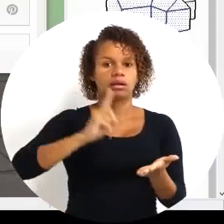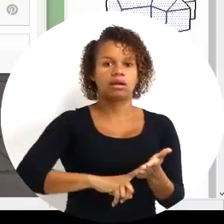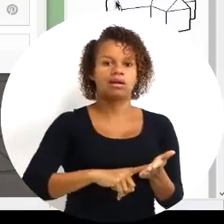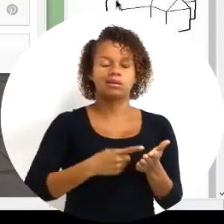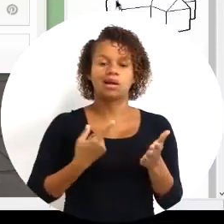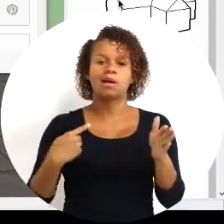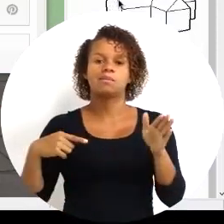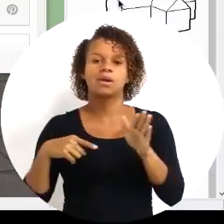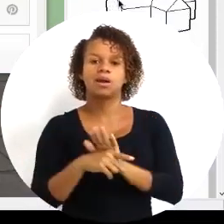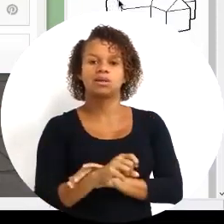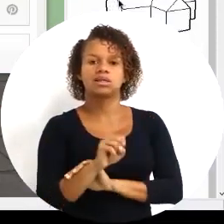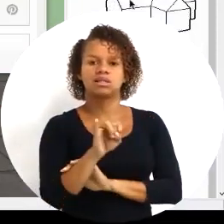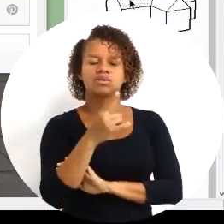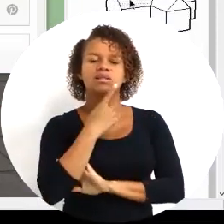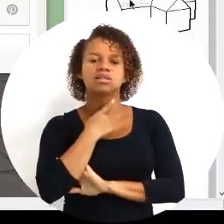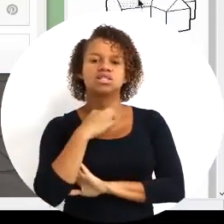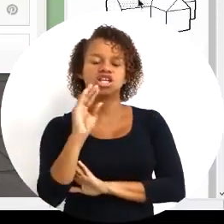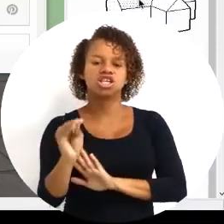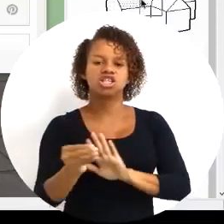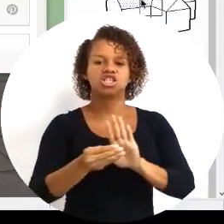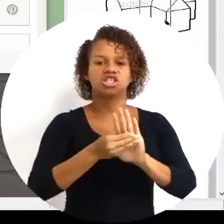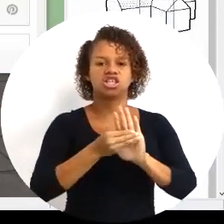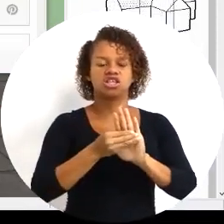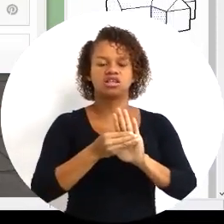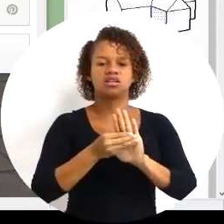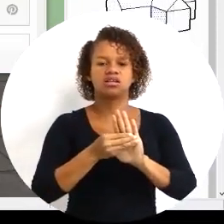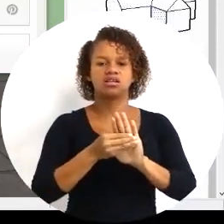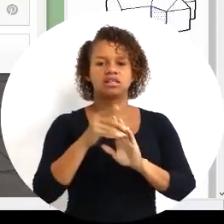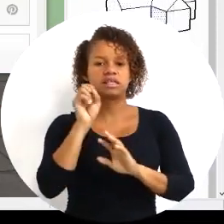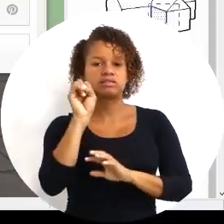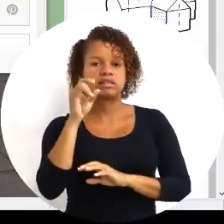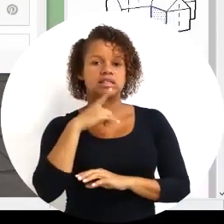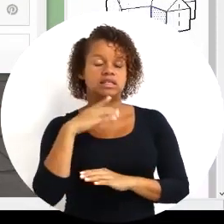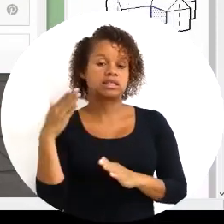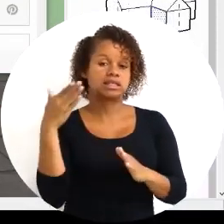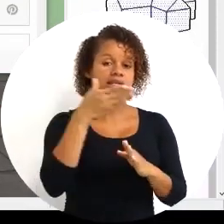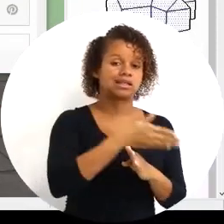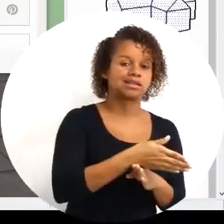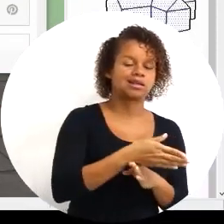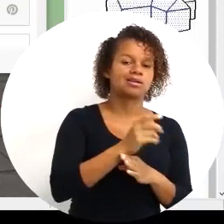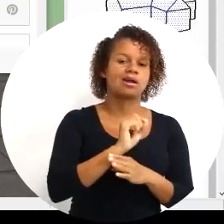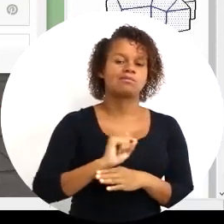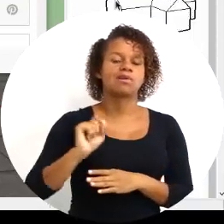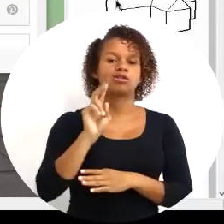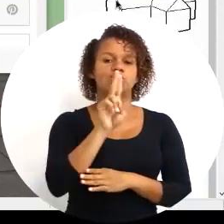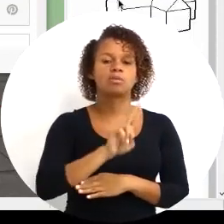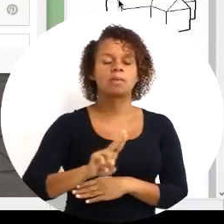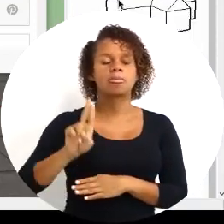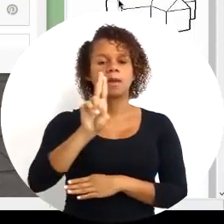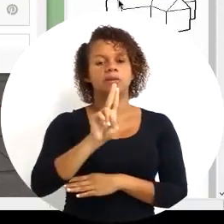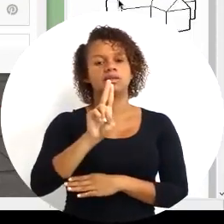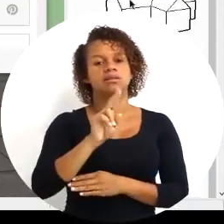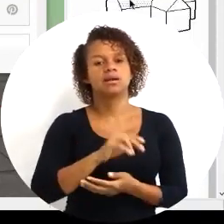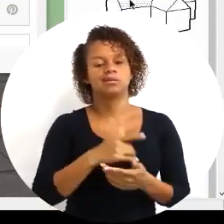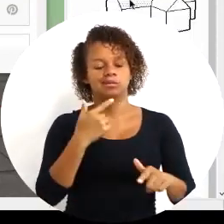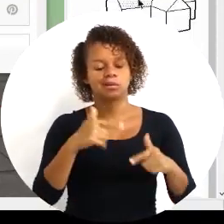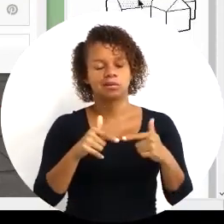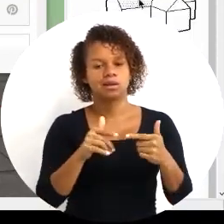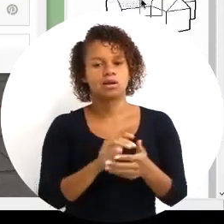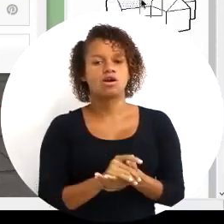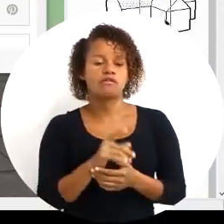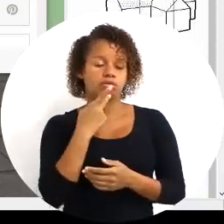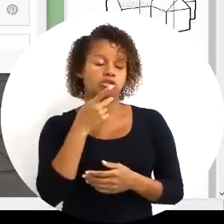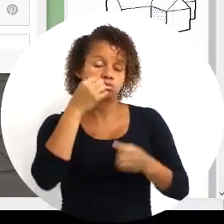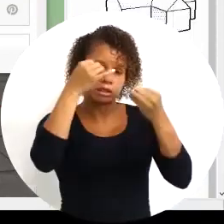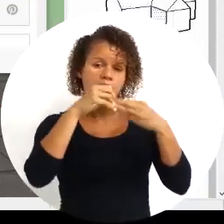download, a pergunta é se você deseja inserir esse bloco, esse componente, diretamente no modelo que você está trabalhando.